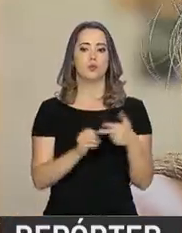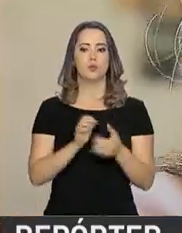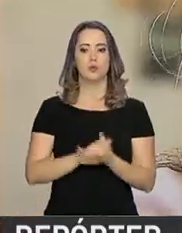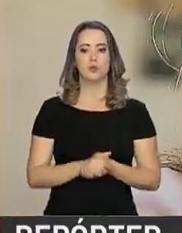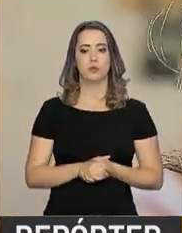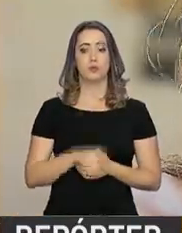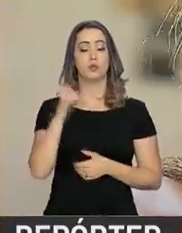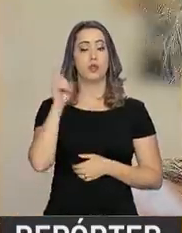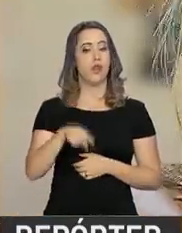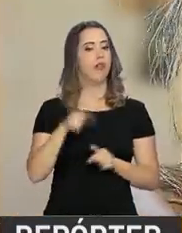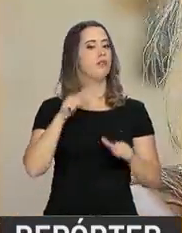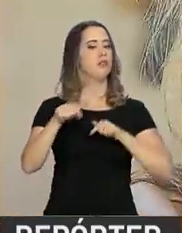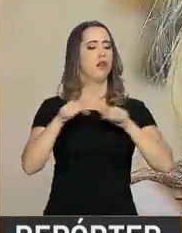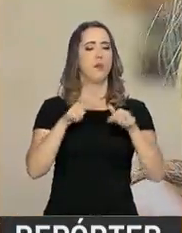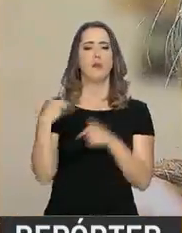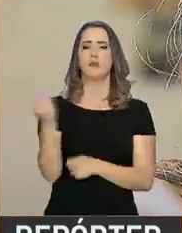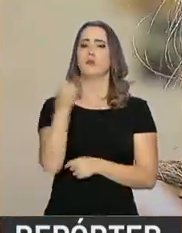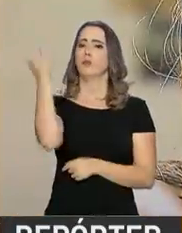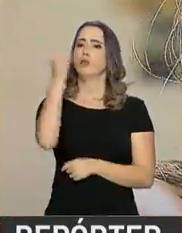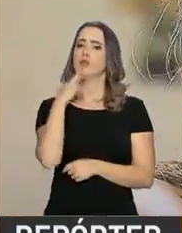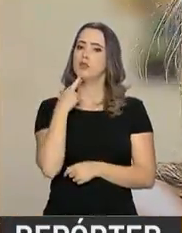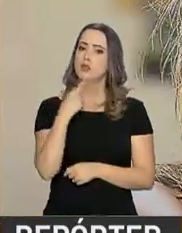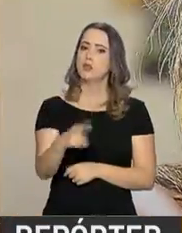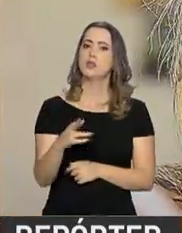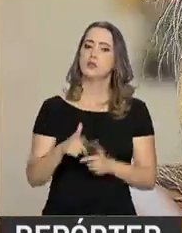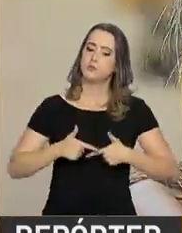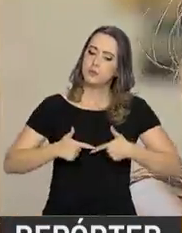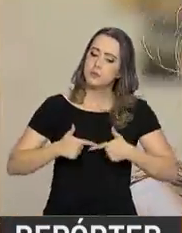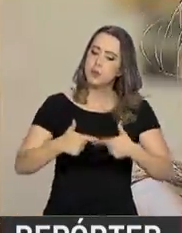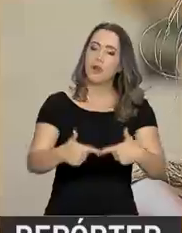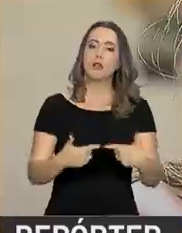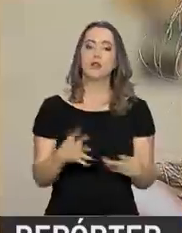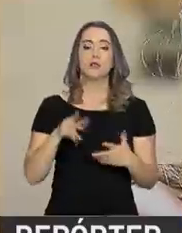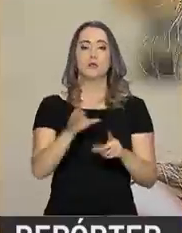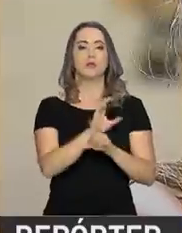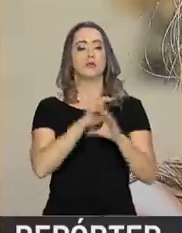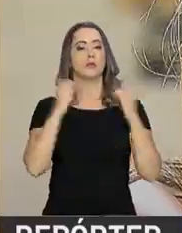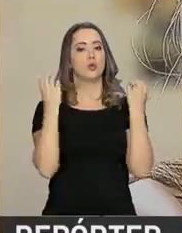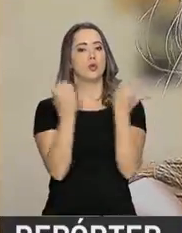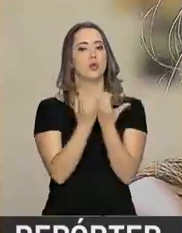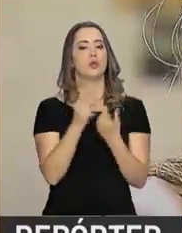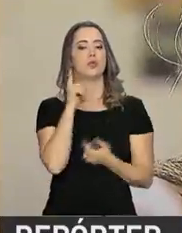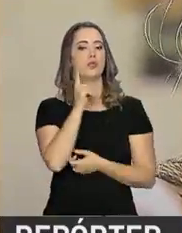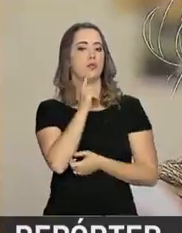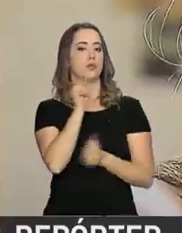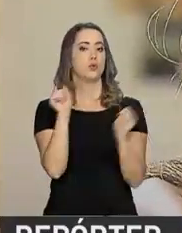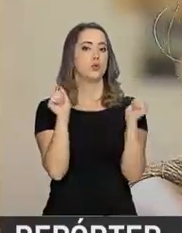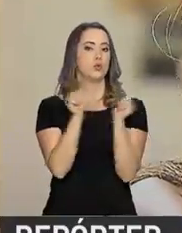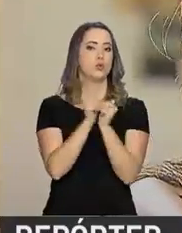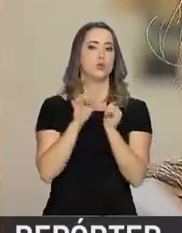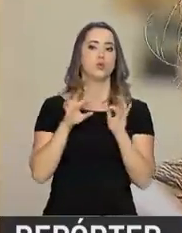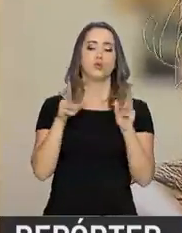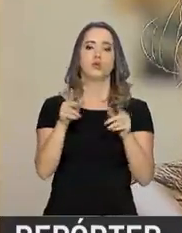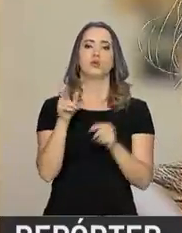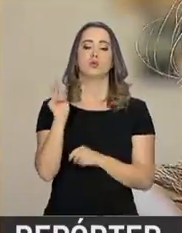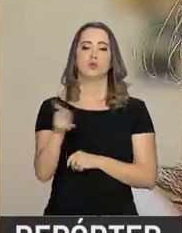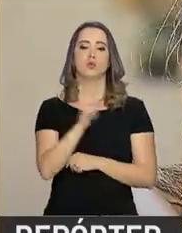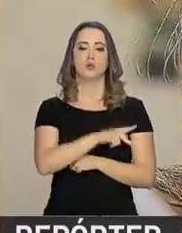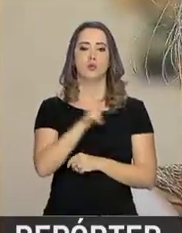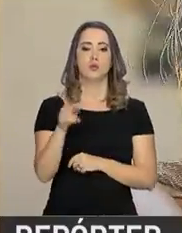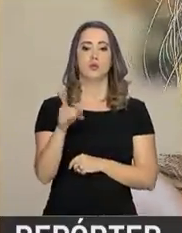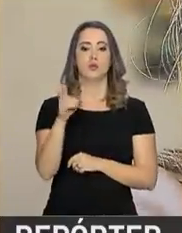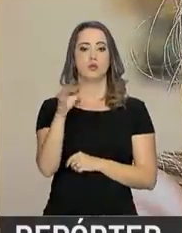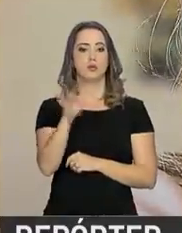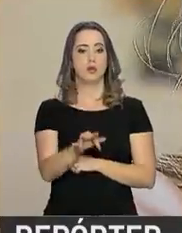são iniciativas muito importantes é resultado de muitas lutas de toda a comunidade surda juntamente com todos os professores do distrito